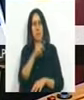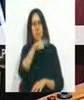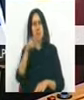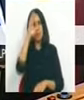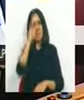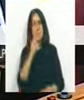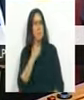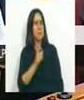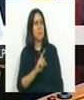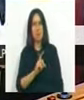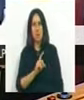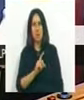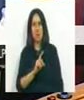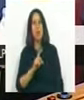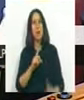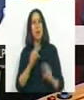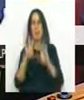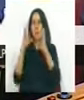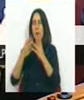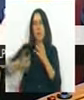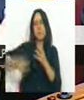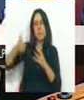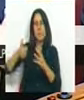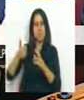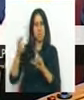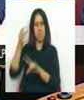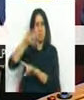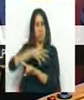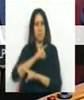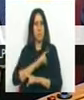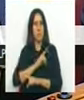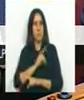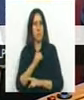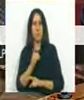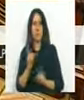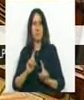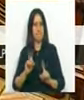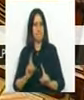interesse geral está acima do seu Obrigado, e de todos os interesses particulares.